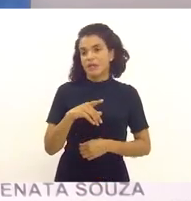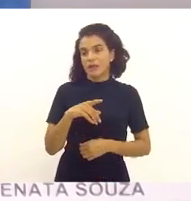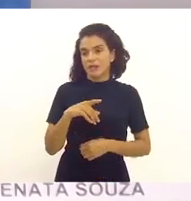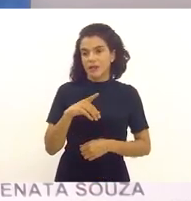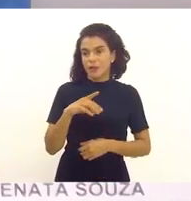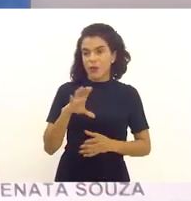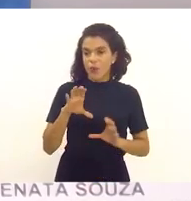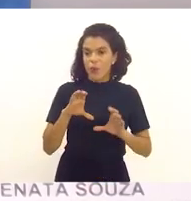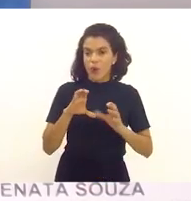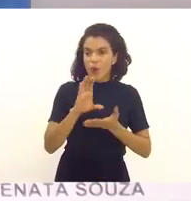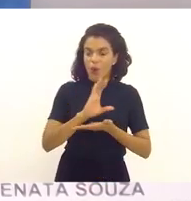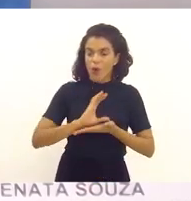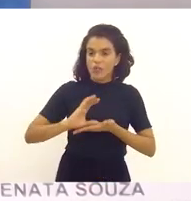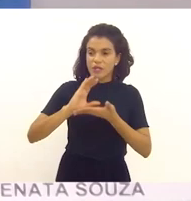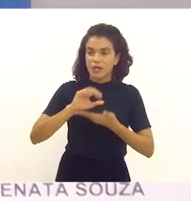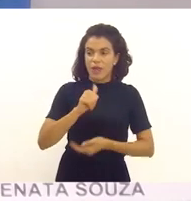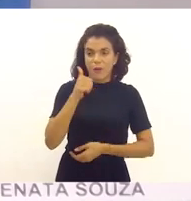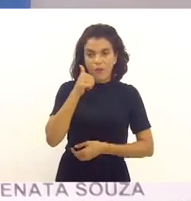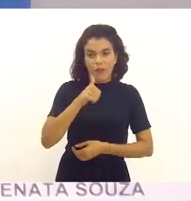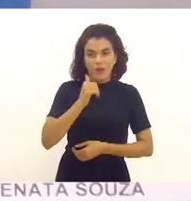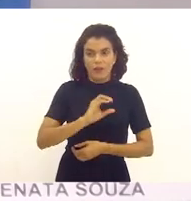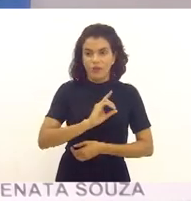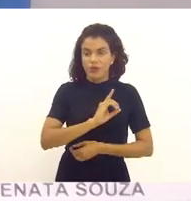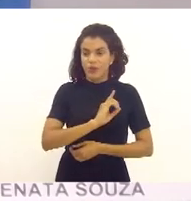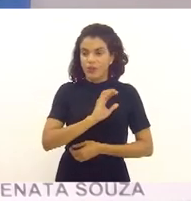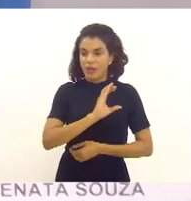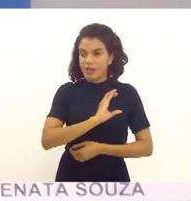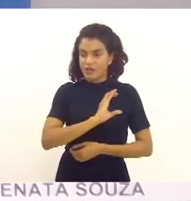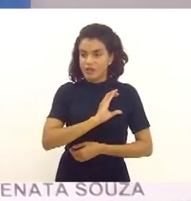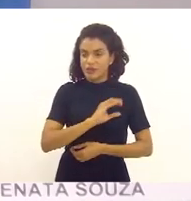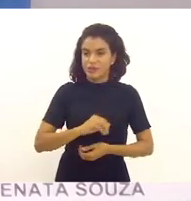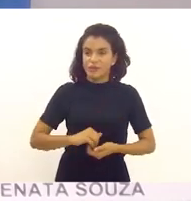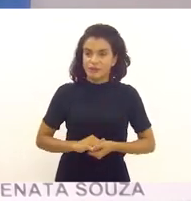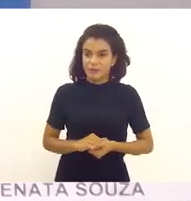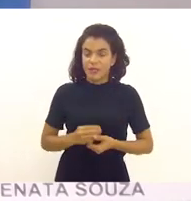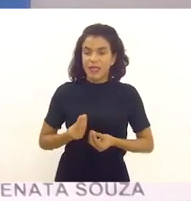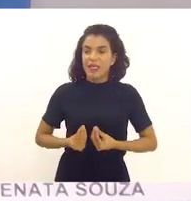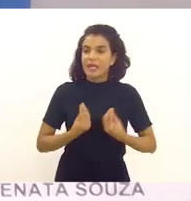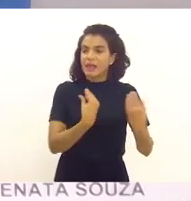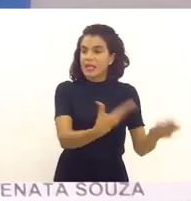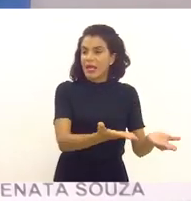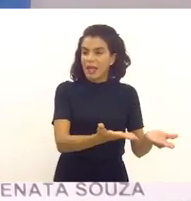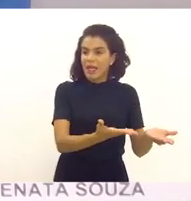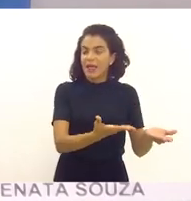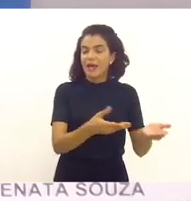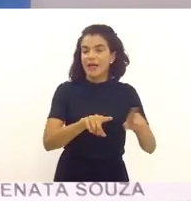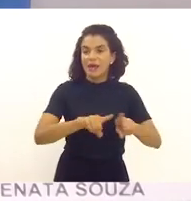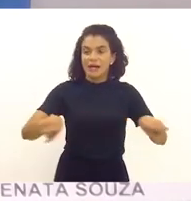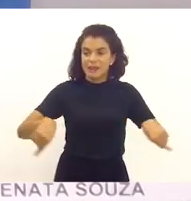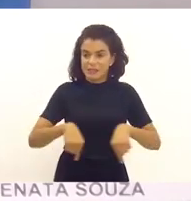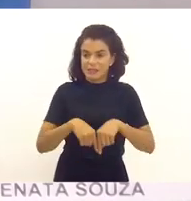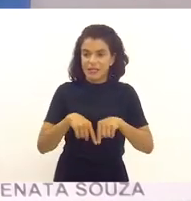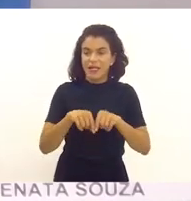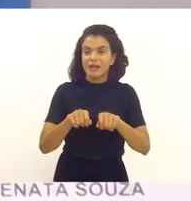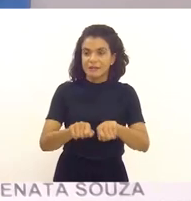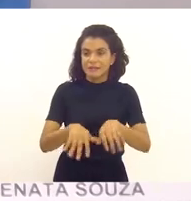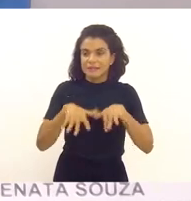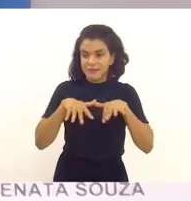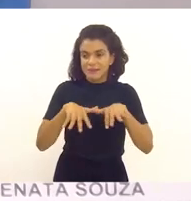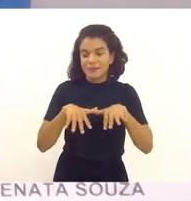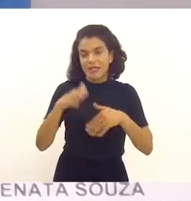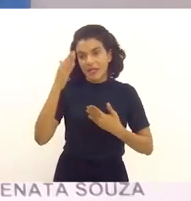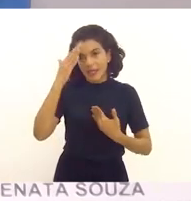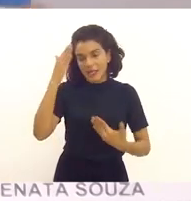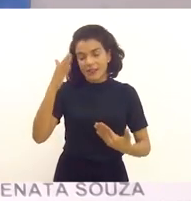favor brevidade na fala porque a gente já tem que vai entregar aqui a sala também na Assembleia Legislativa e